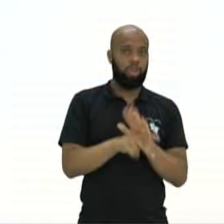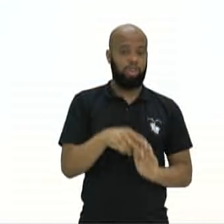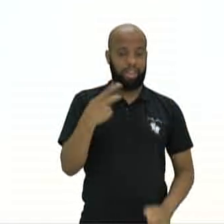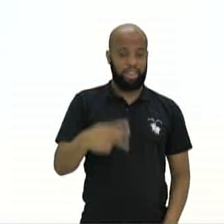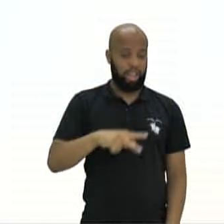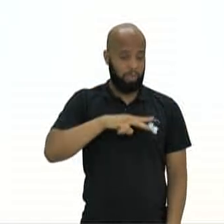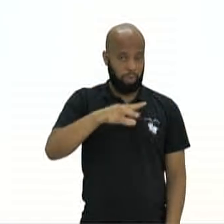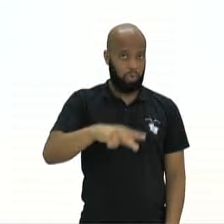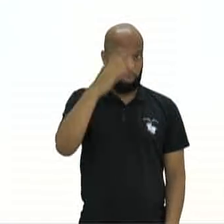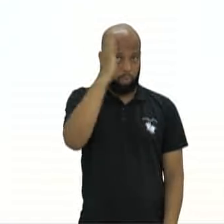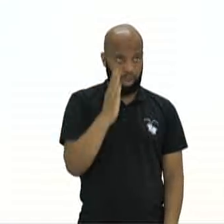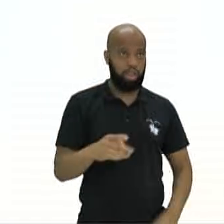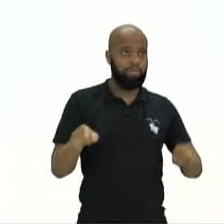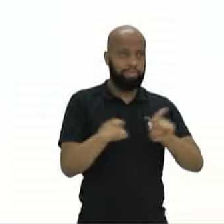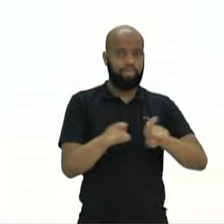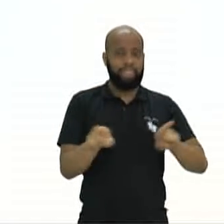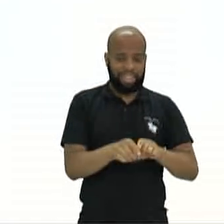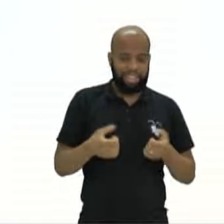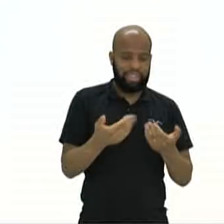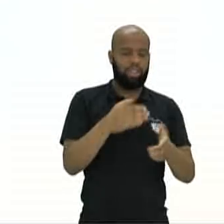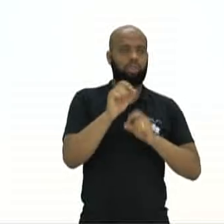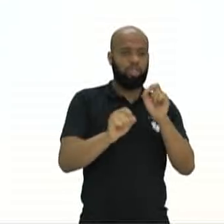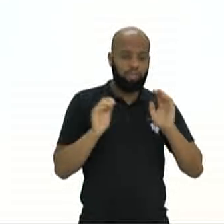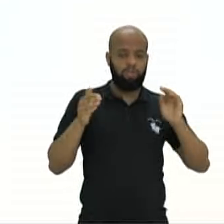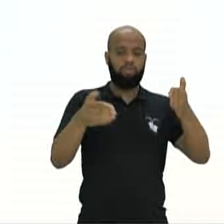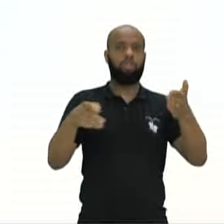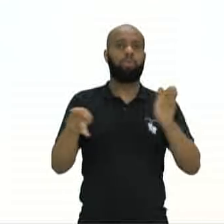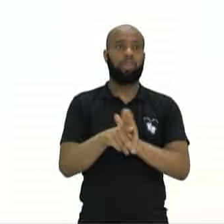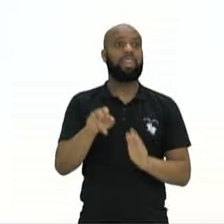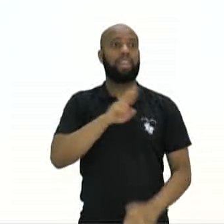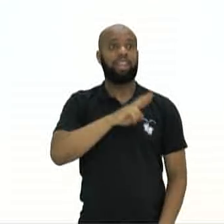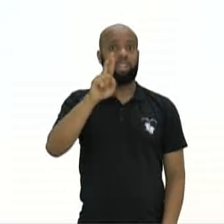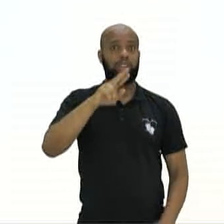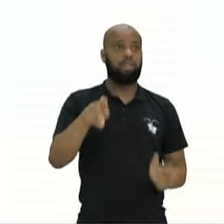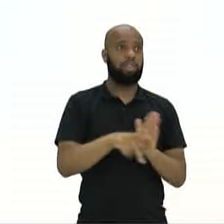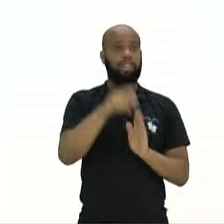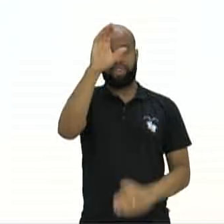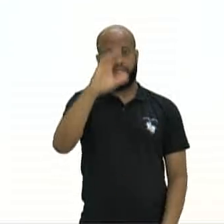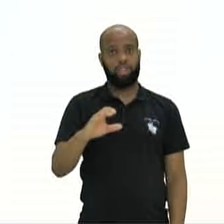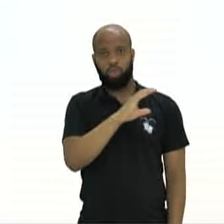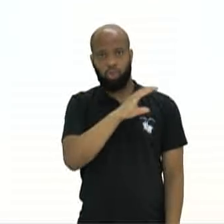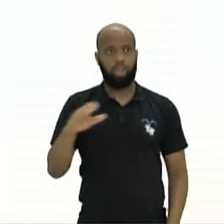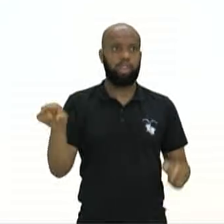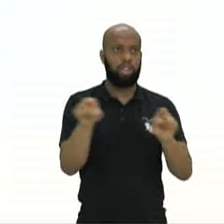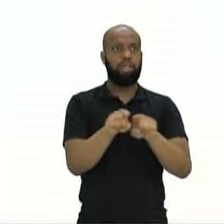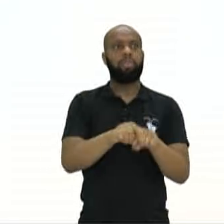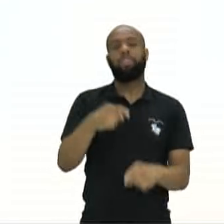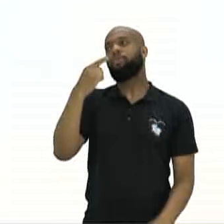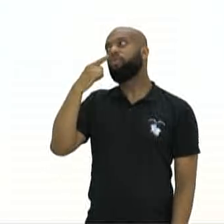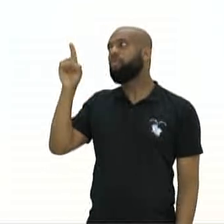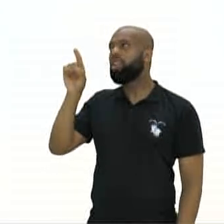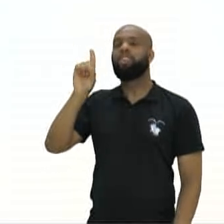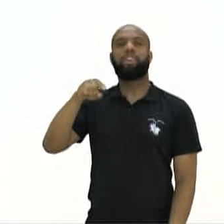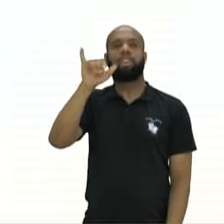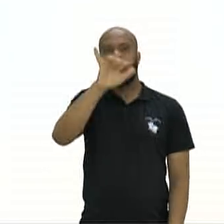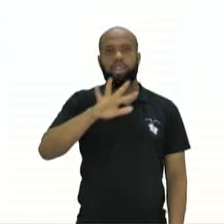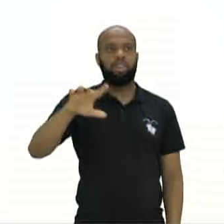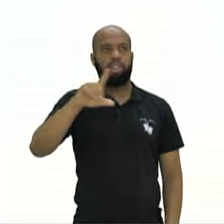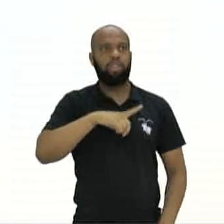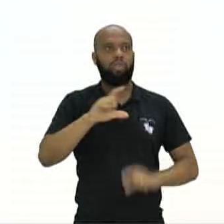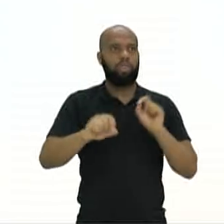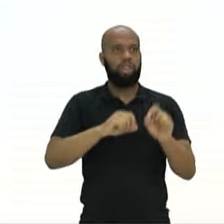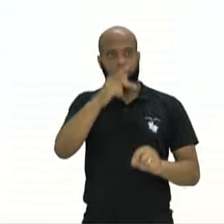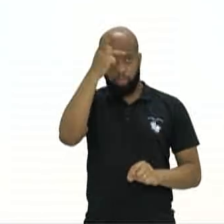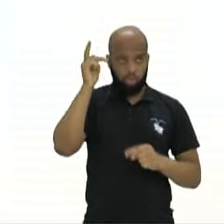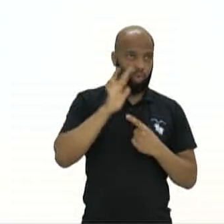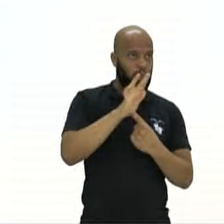luso-brasileiro e dando, inclusive, um foco na religiosidade católica. Como você pode ver aqui na imagem que a galerinha do estúdio está dando para